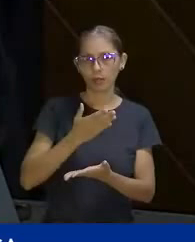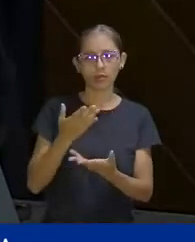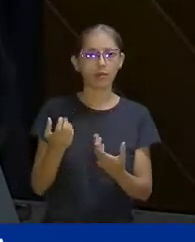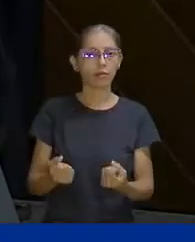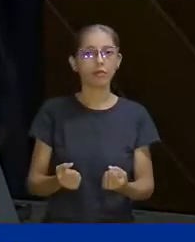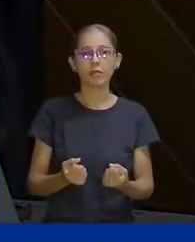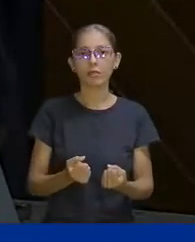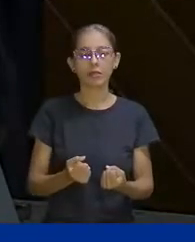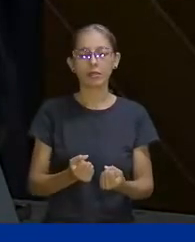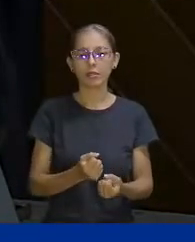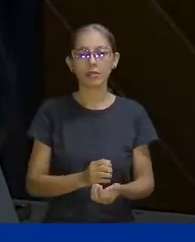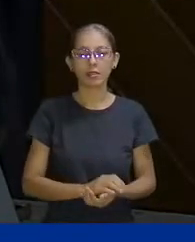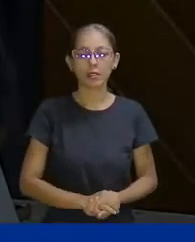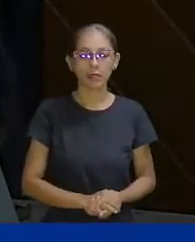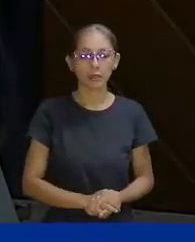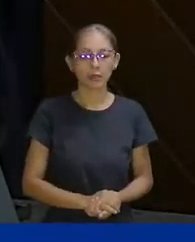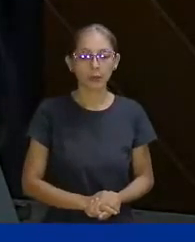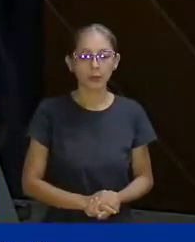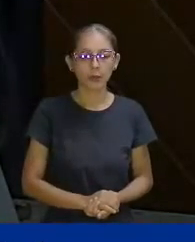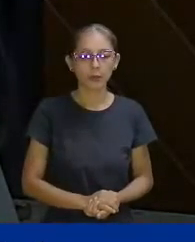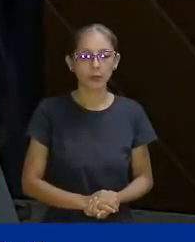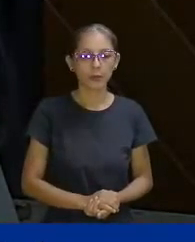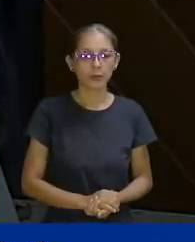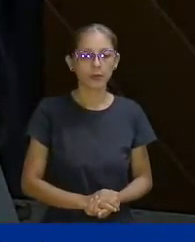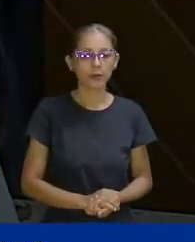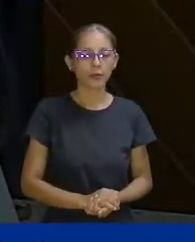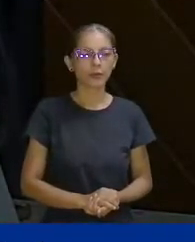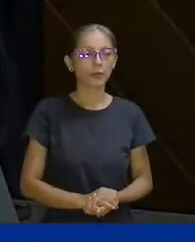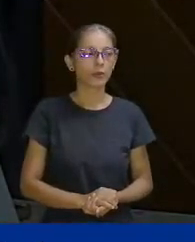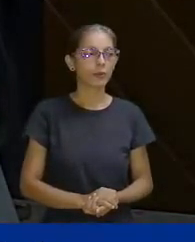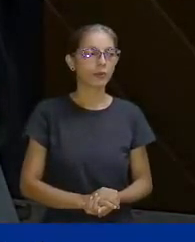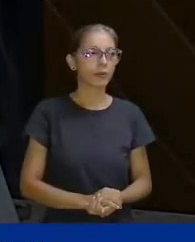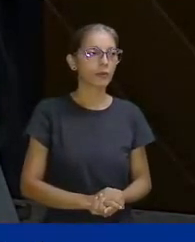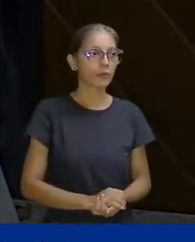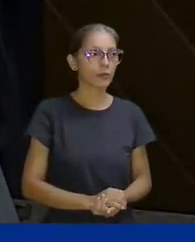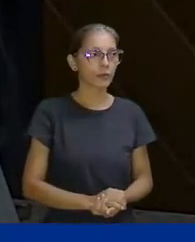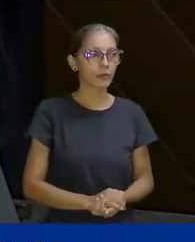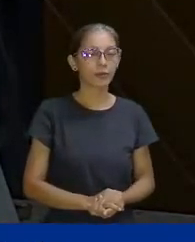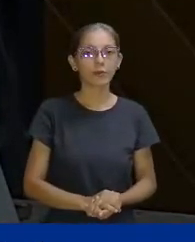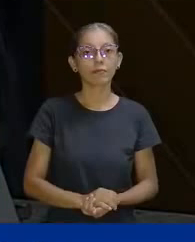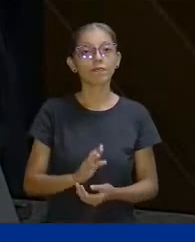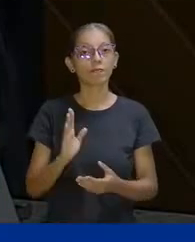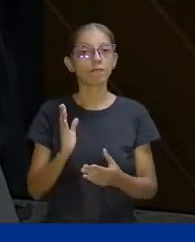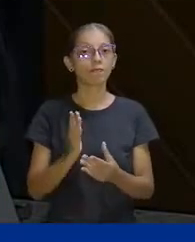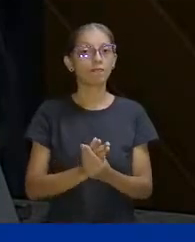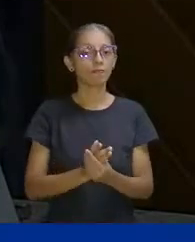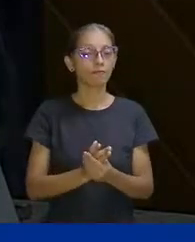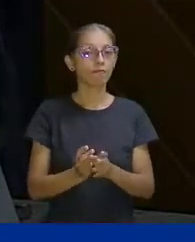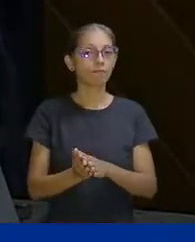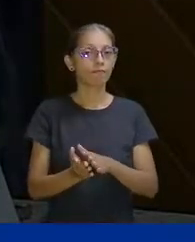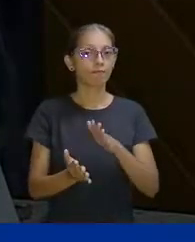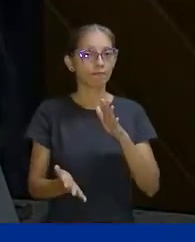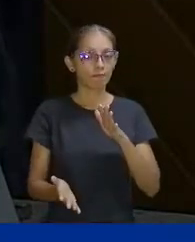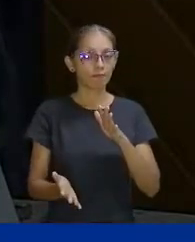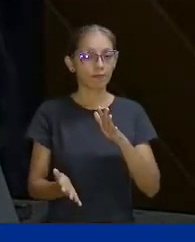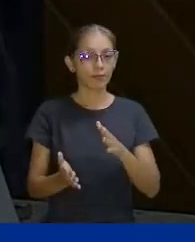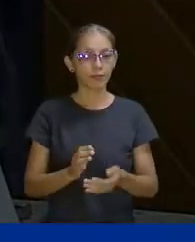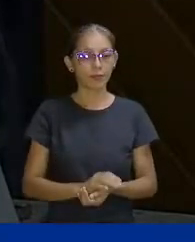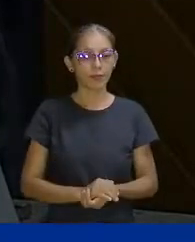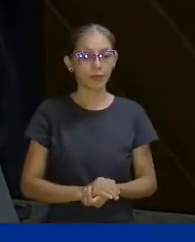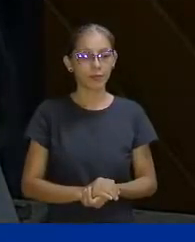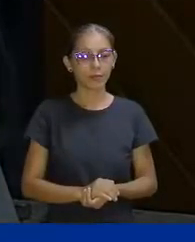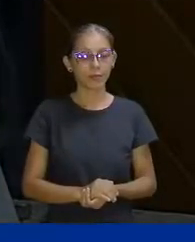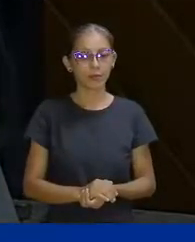outrora anulada, os quais passo a discorrer. Pois bem, no caso dos autos, tanto a unidade técnica